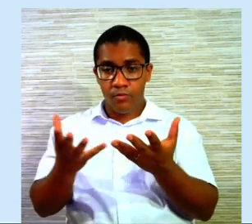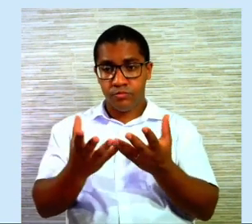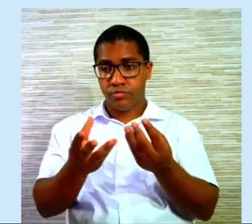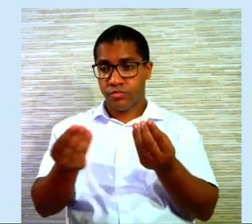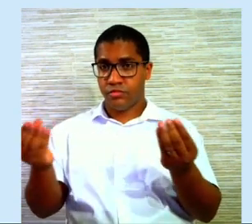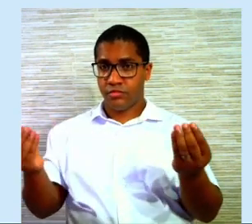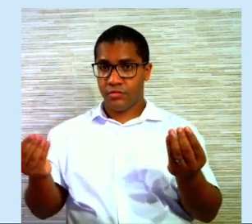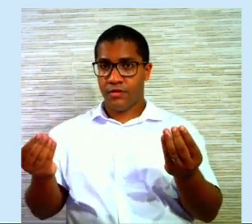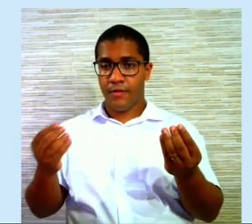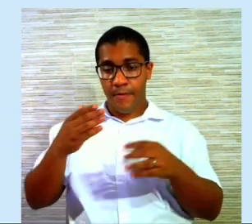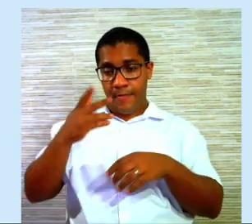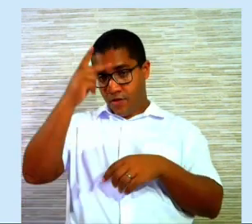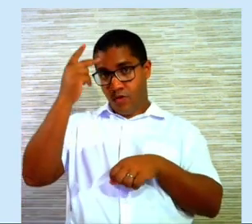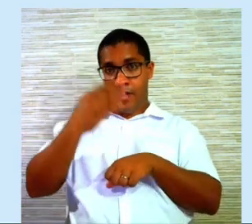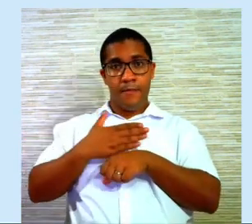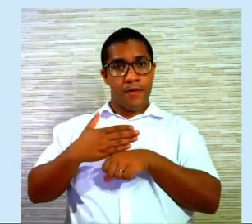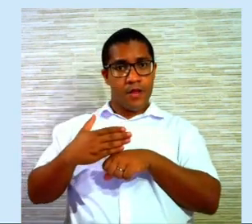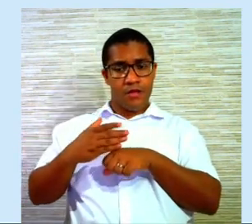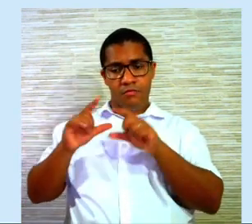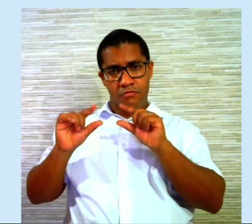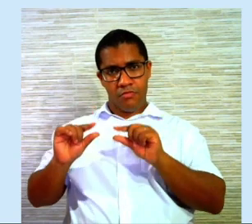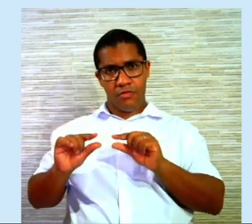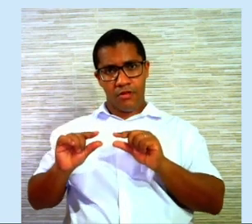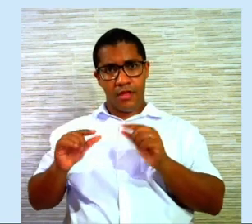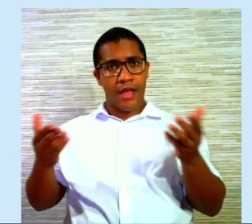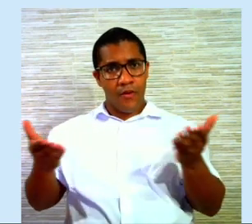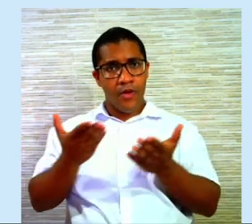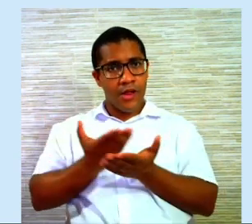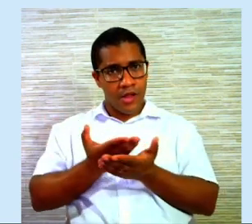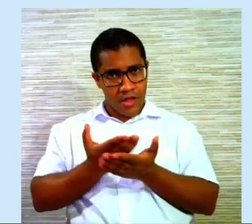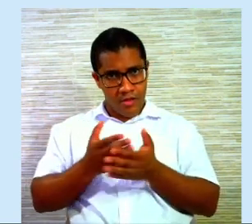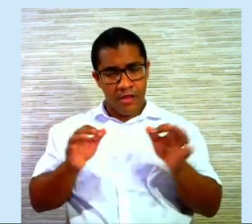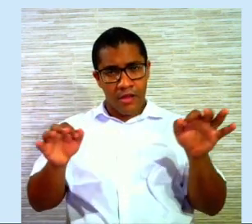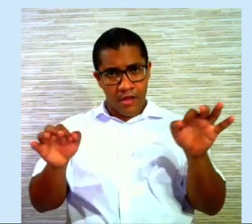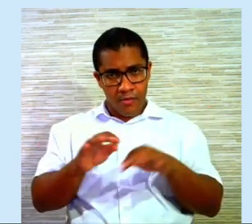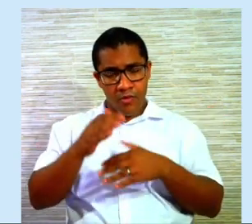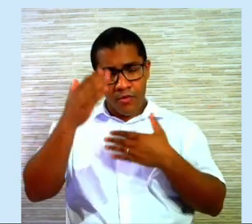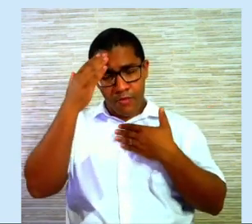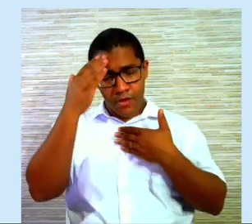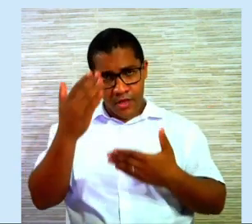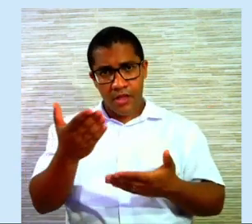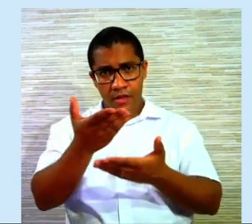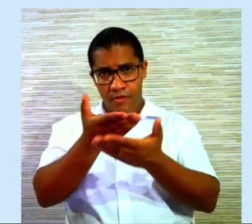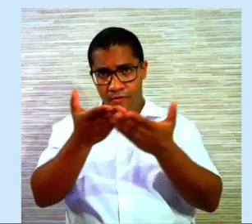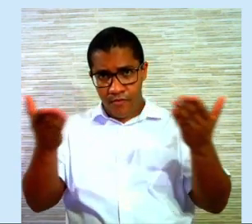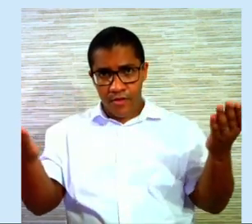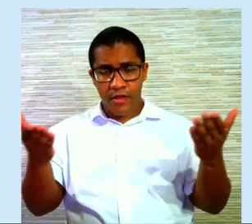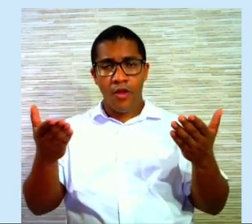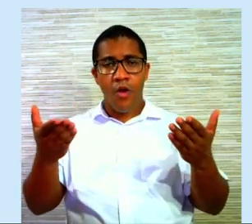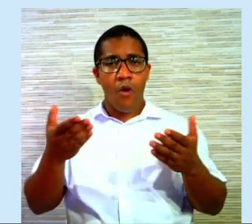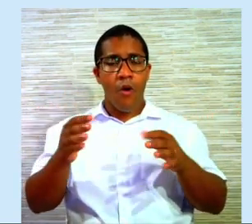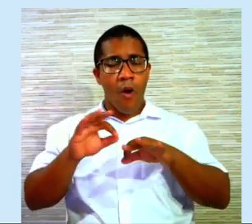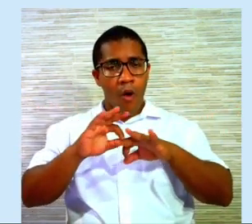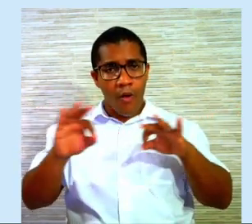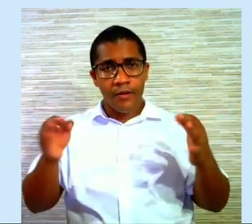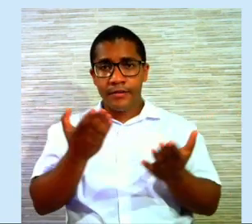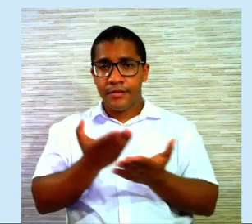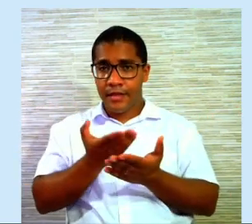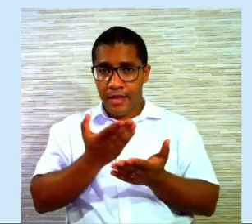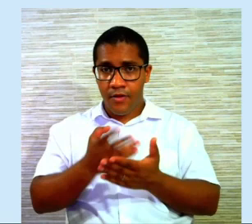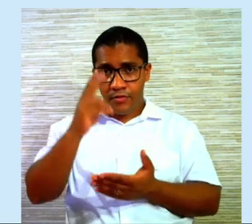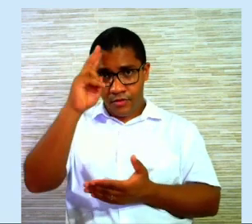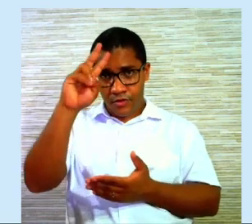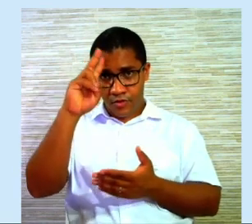que brancos. Então, vejamos, então a gente fica por aqui. Agradeço a vocês pela essa